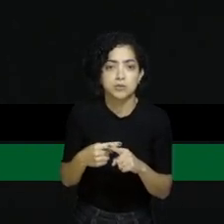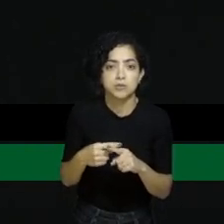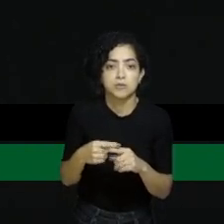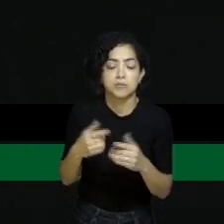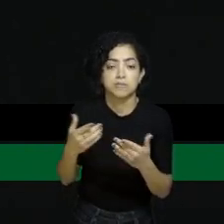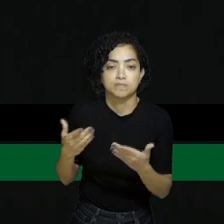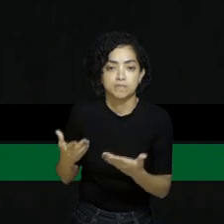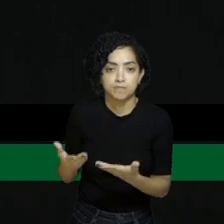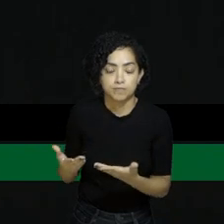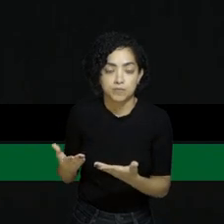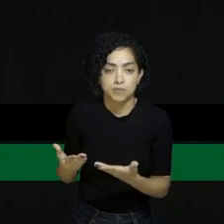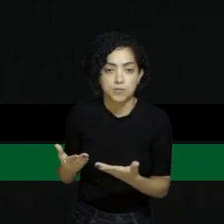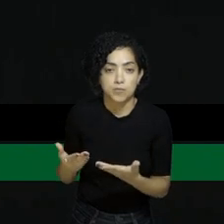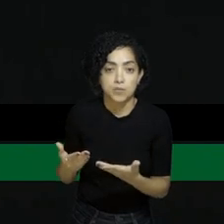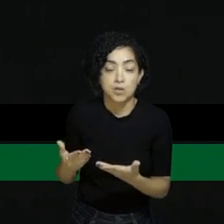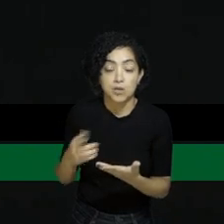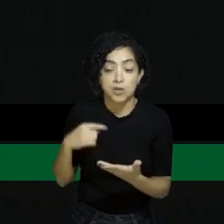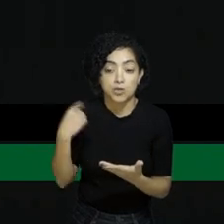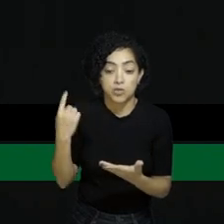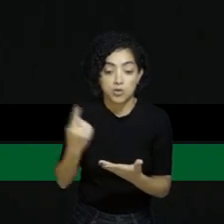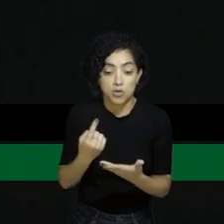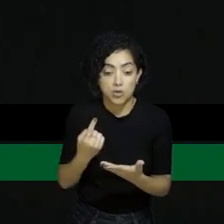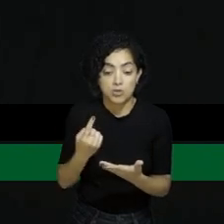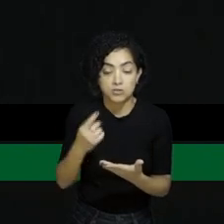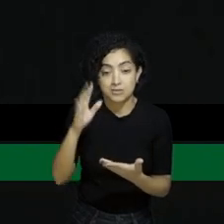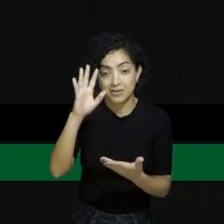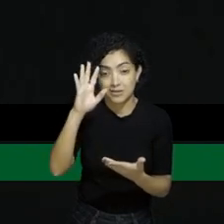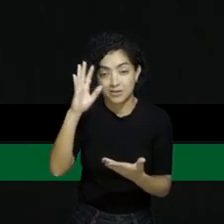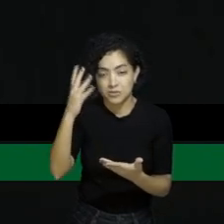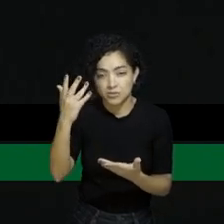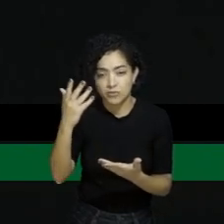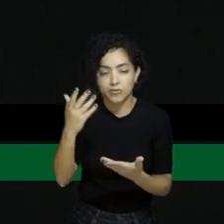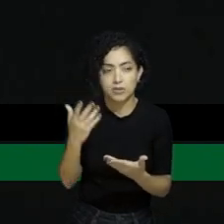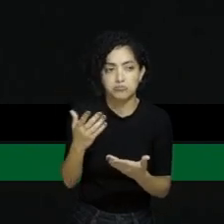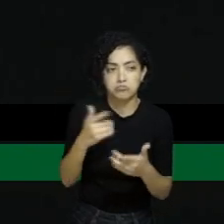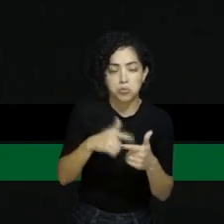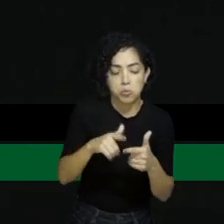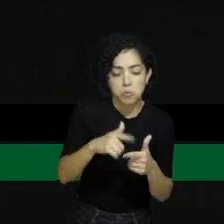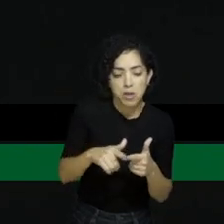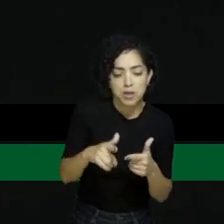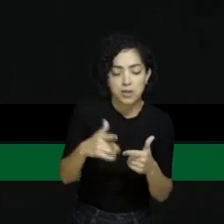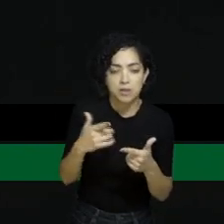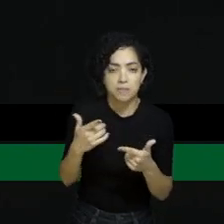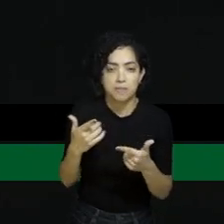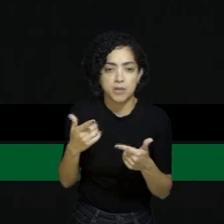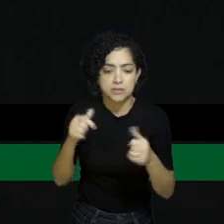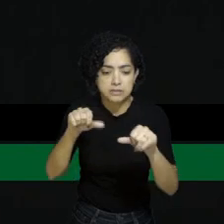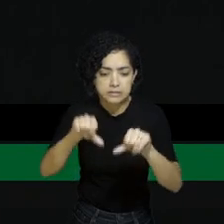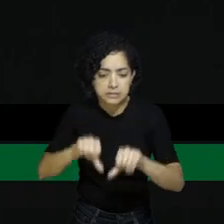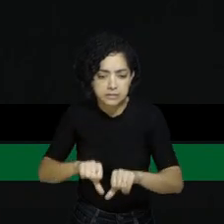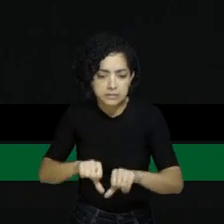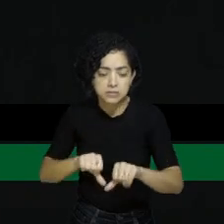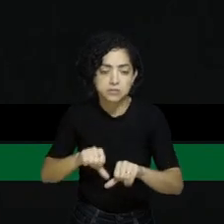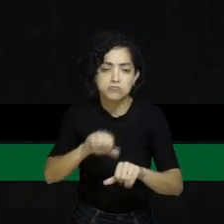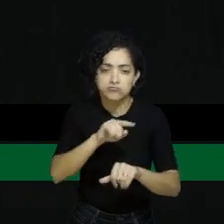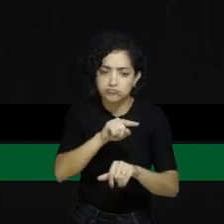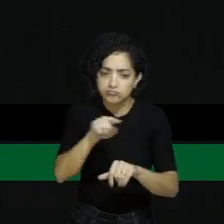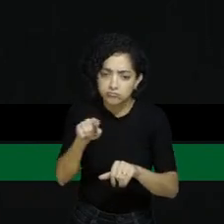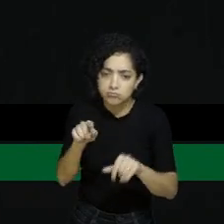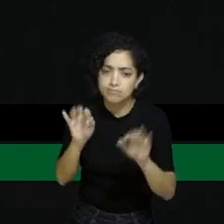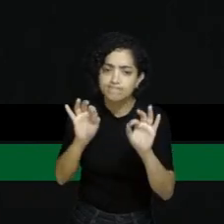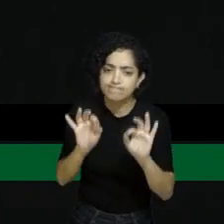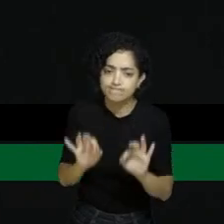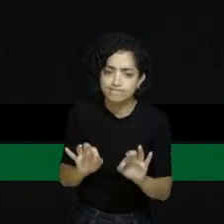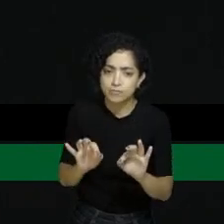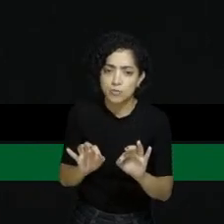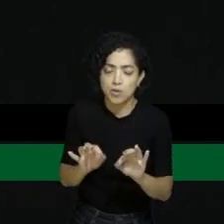dela. E nós estamos aqui resolvendo problemas e crises que podem ter absoluta certeza que não foi